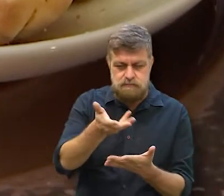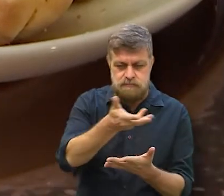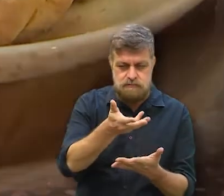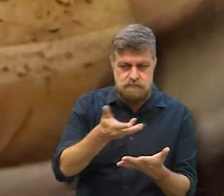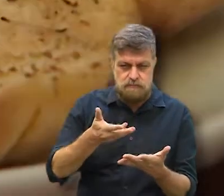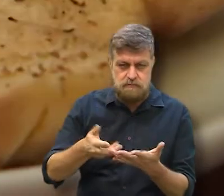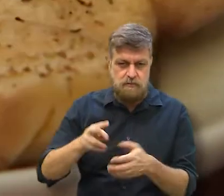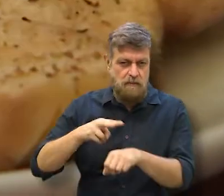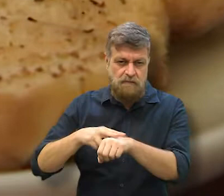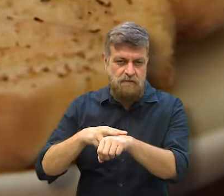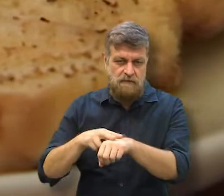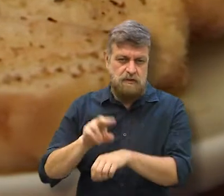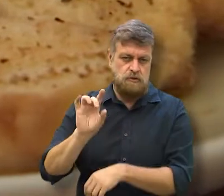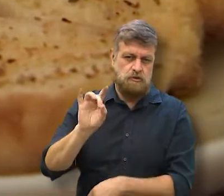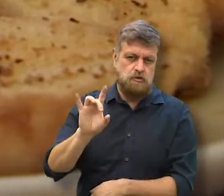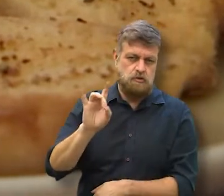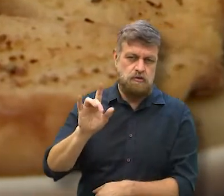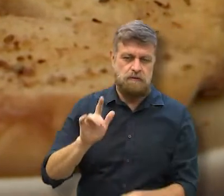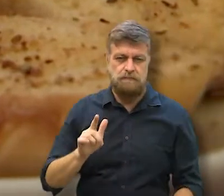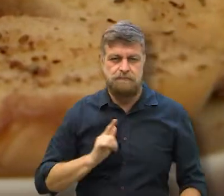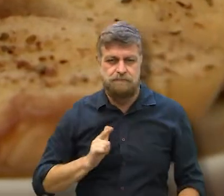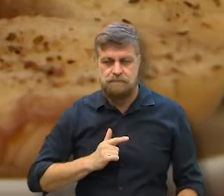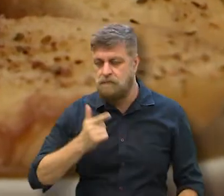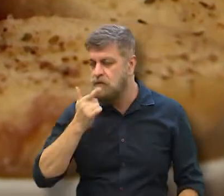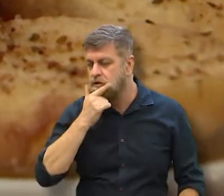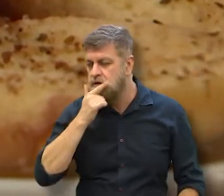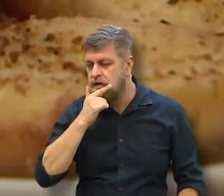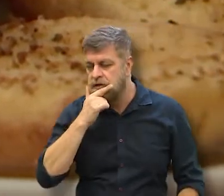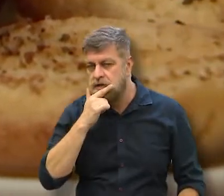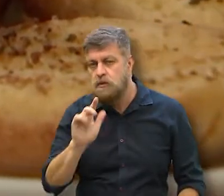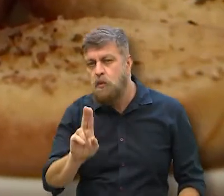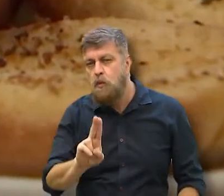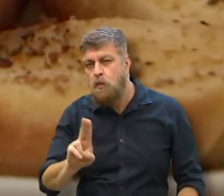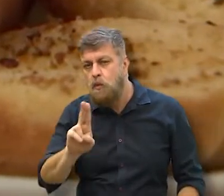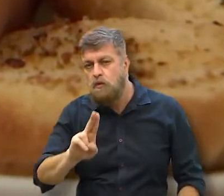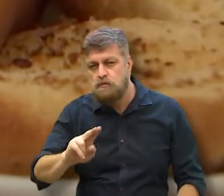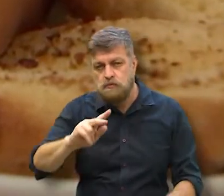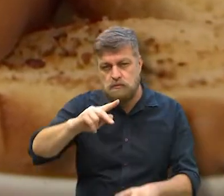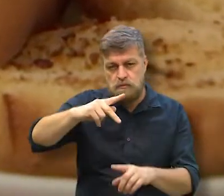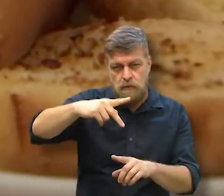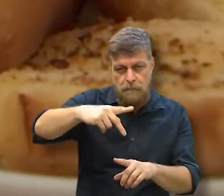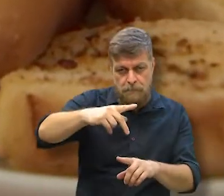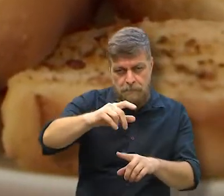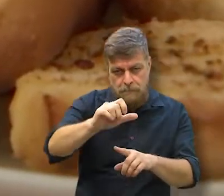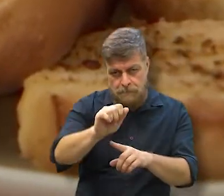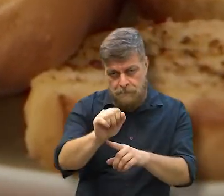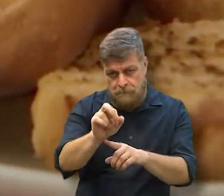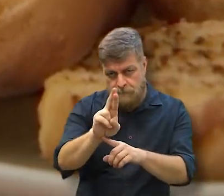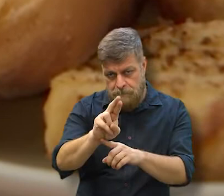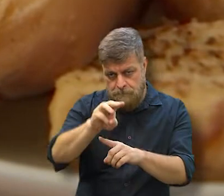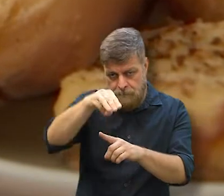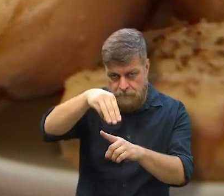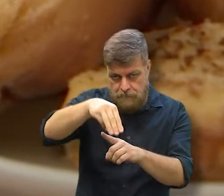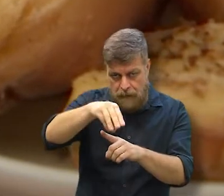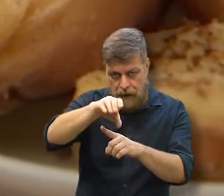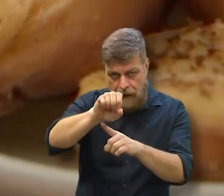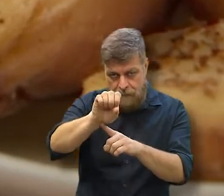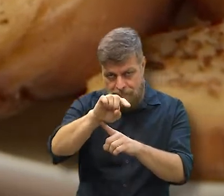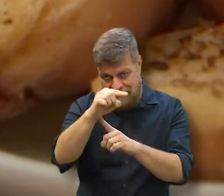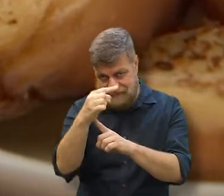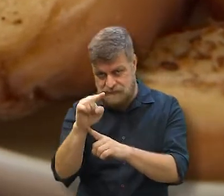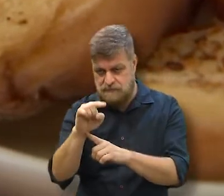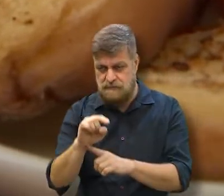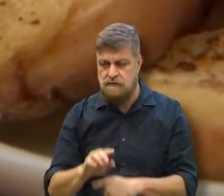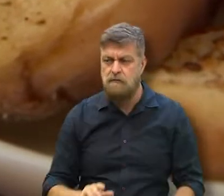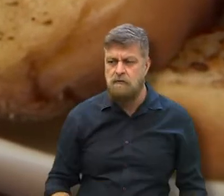É, só. Né? Sensacional. O queijinho que a gente está usando é o parmesão. Parmesão. Dá para colocar outro tipo